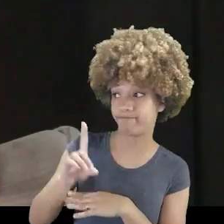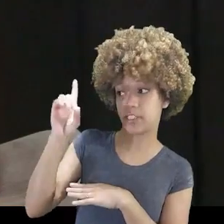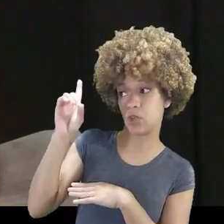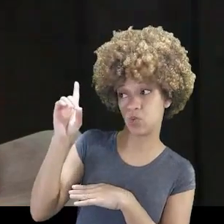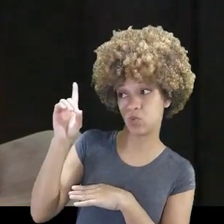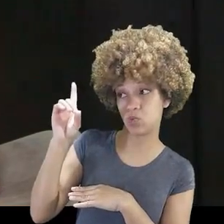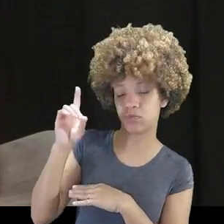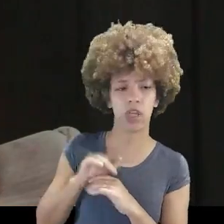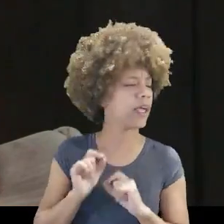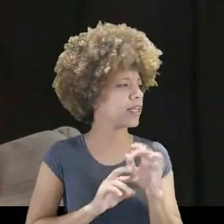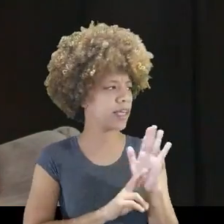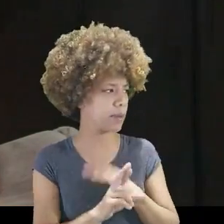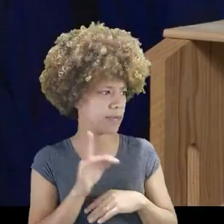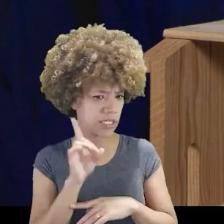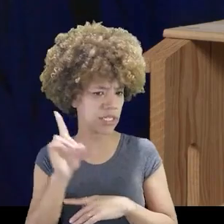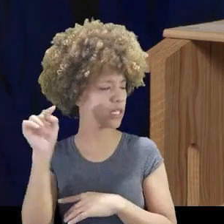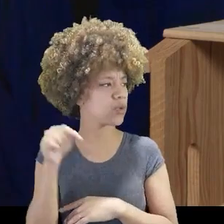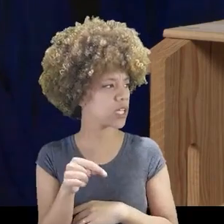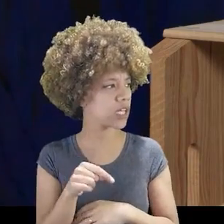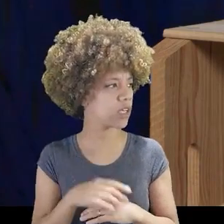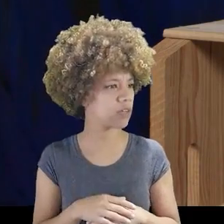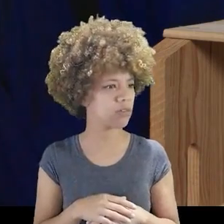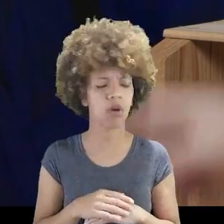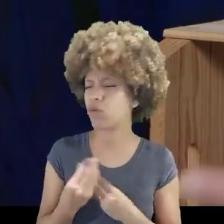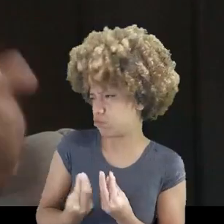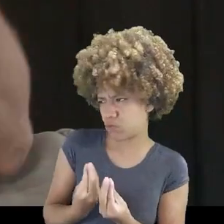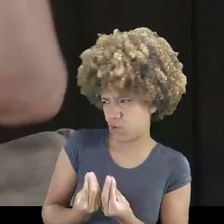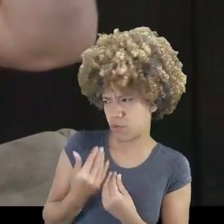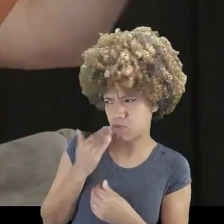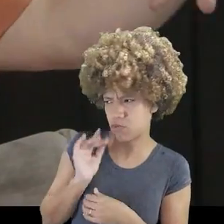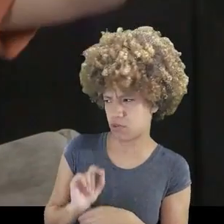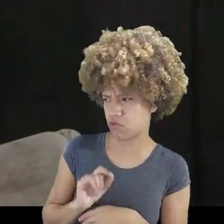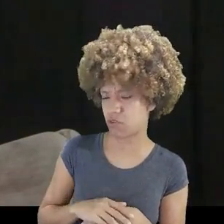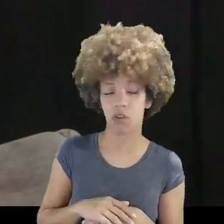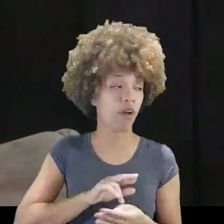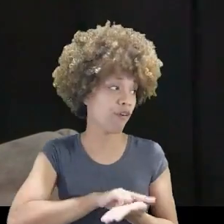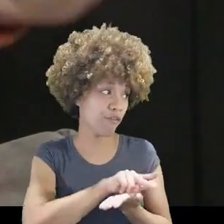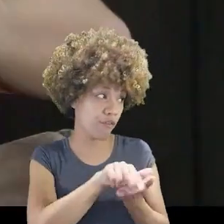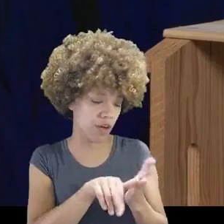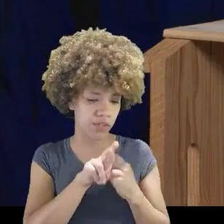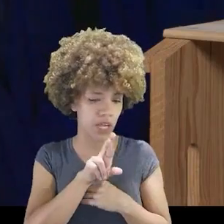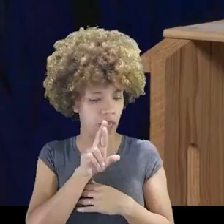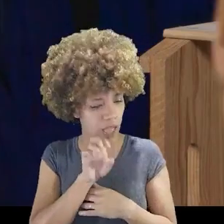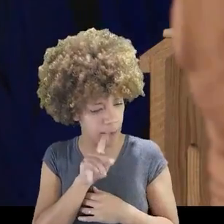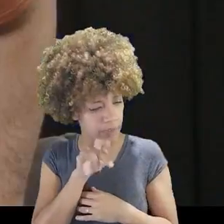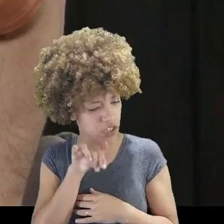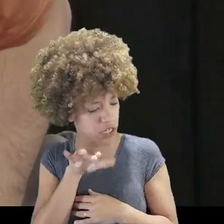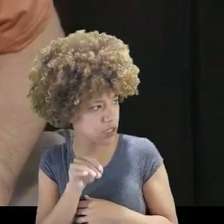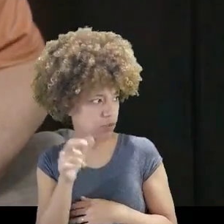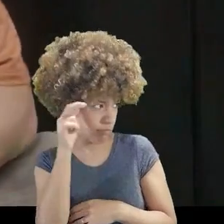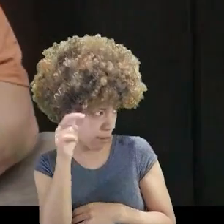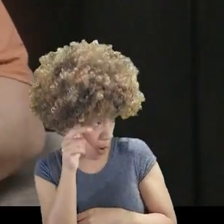e quem quem representa a Deus aqui Como assim que os reptilianos são vários digamos